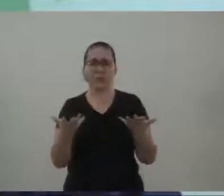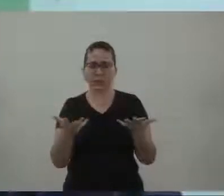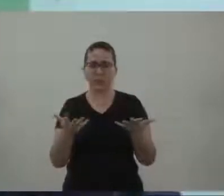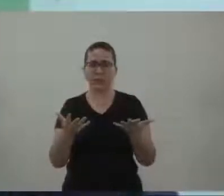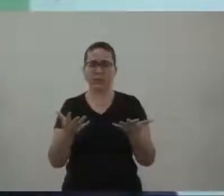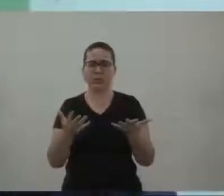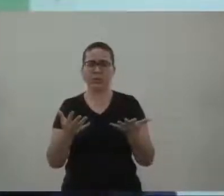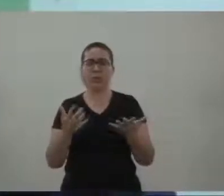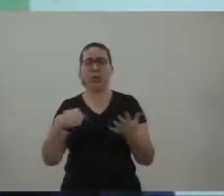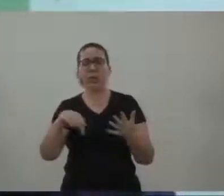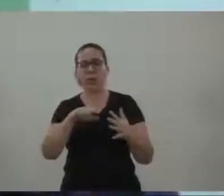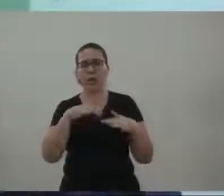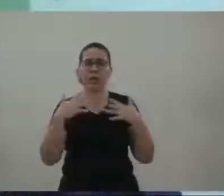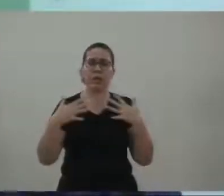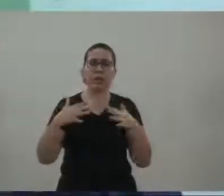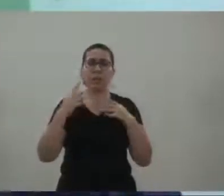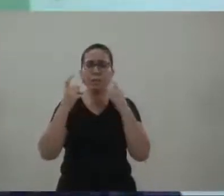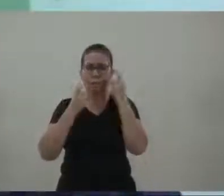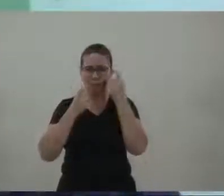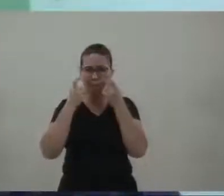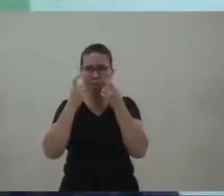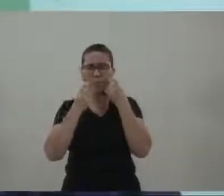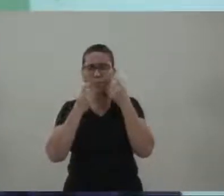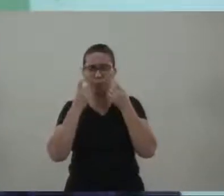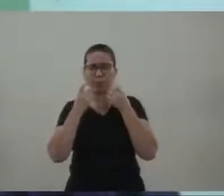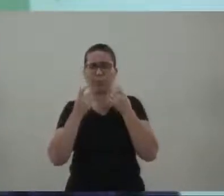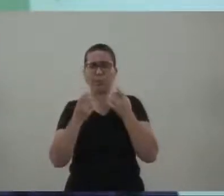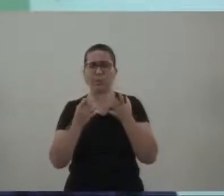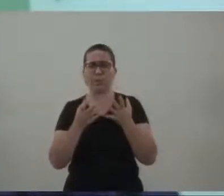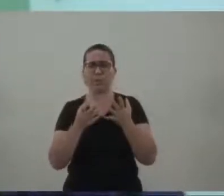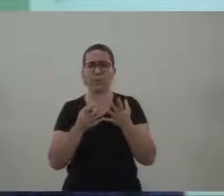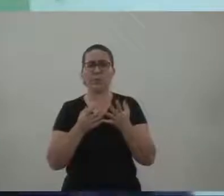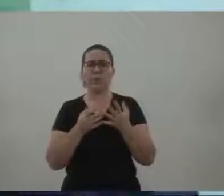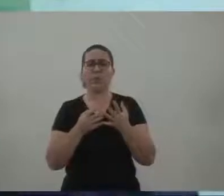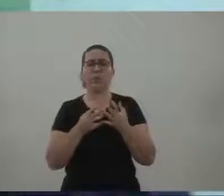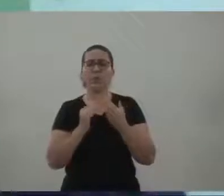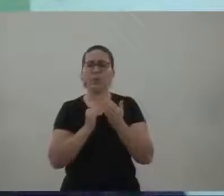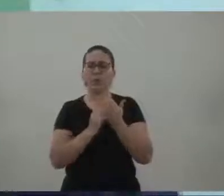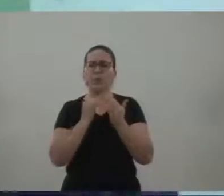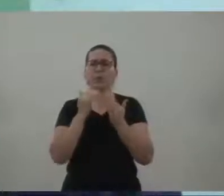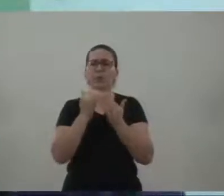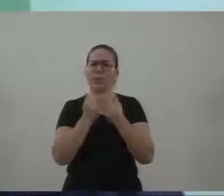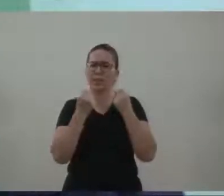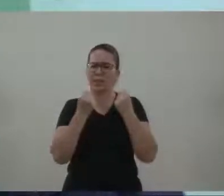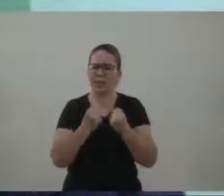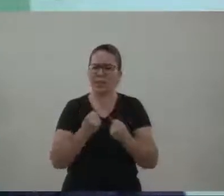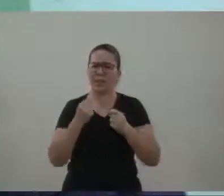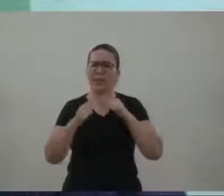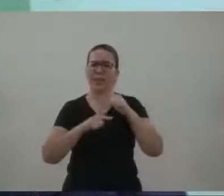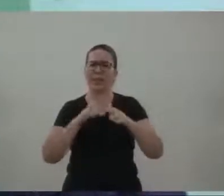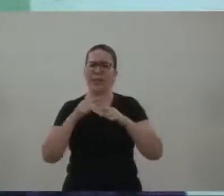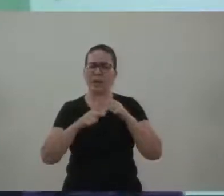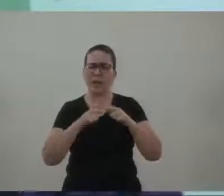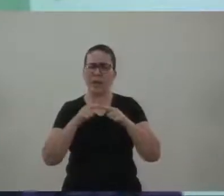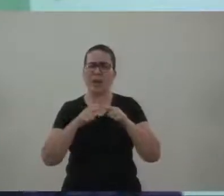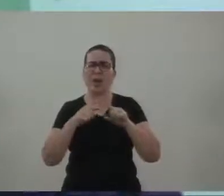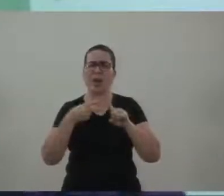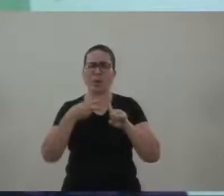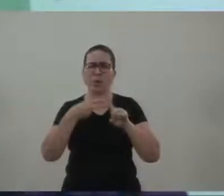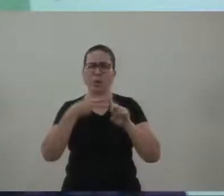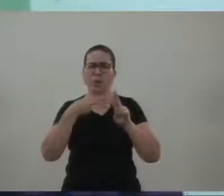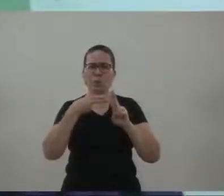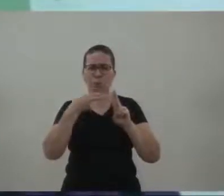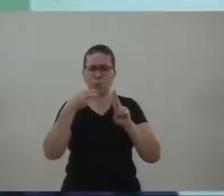ali o pânico, talvez, ou a sobrecarga do sistema municipal de